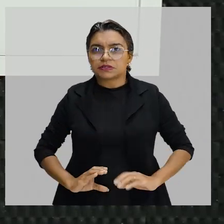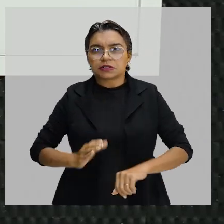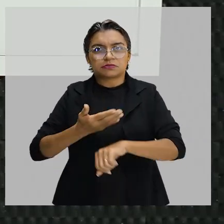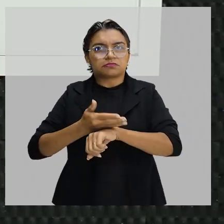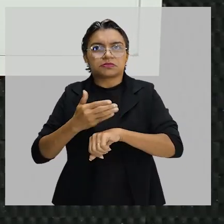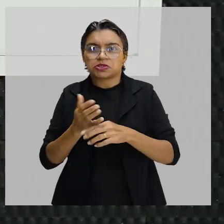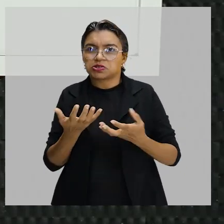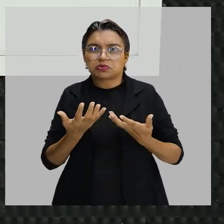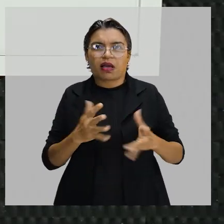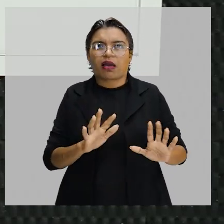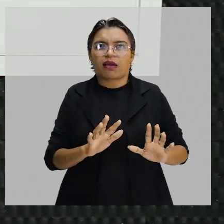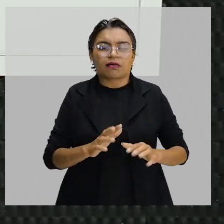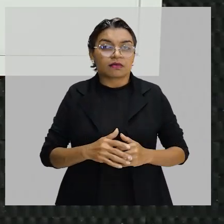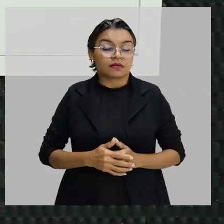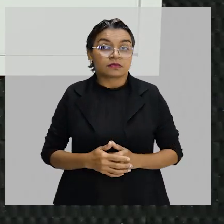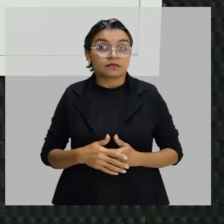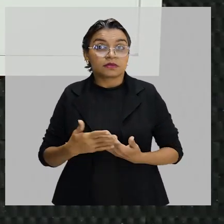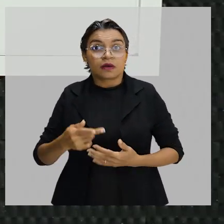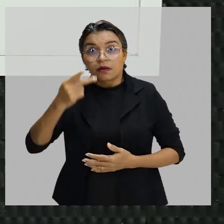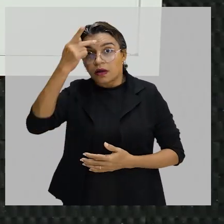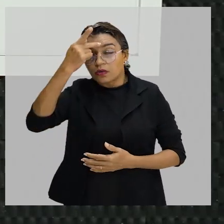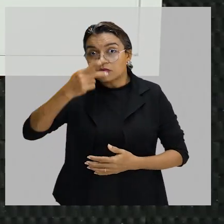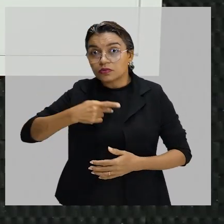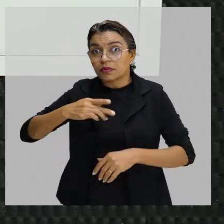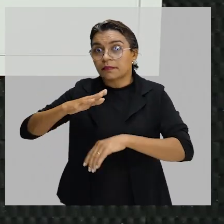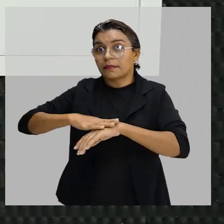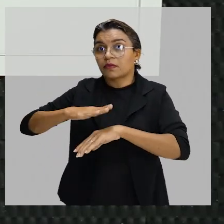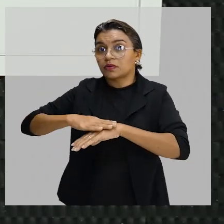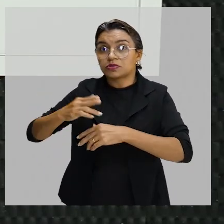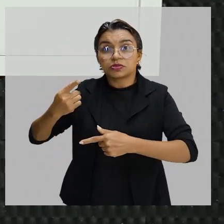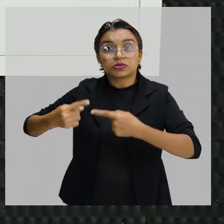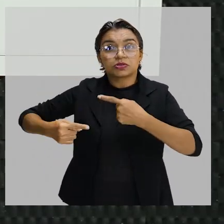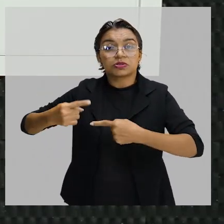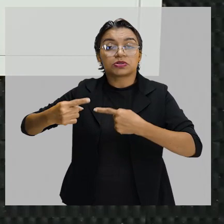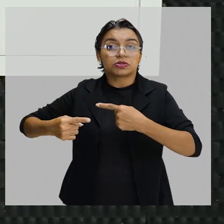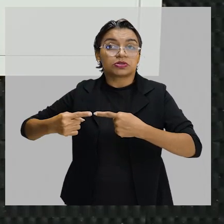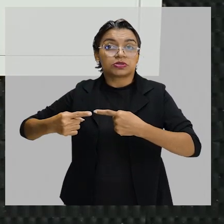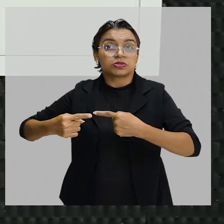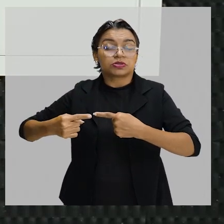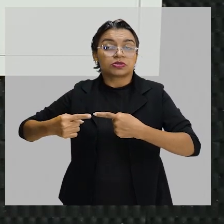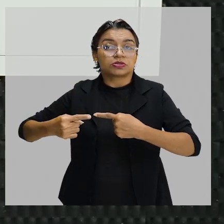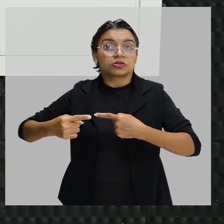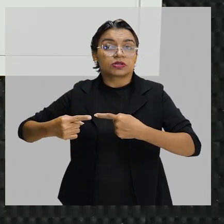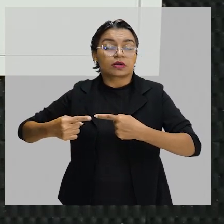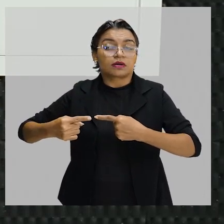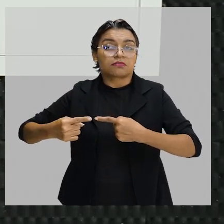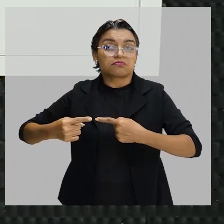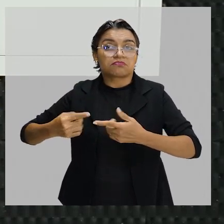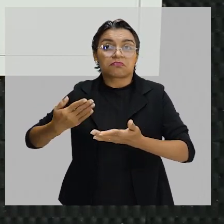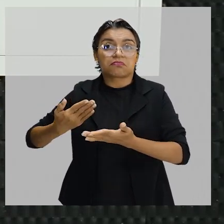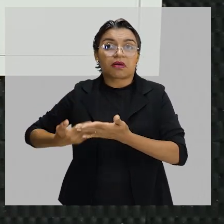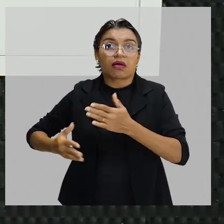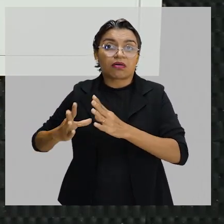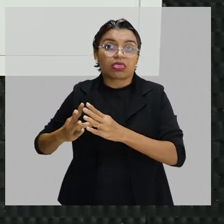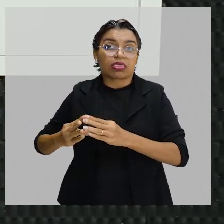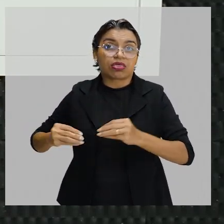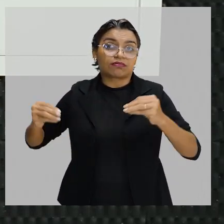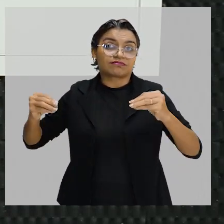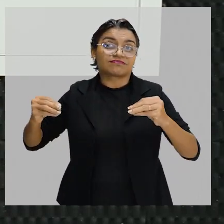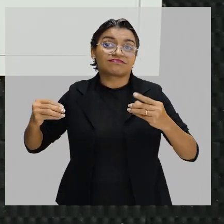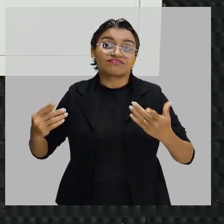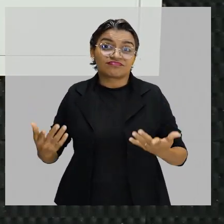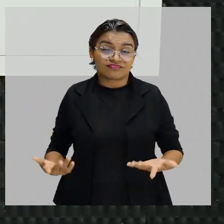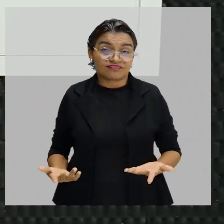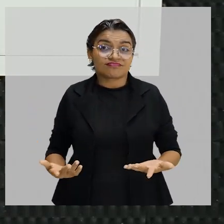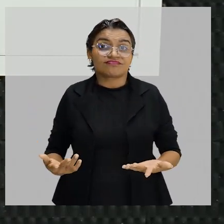cidadania, a autonomia política relacionada ao indivíduo, ela perde